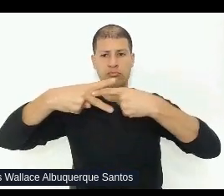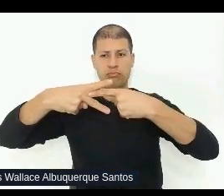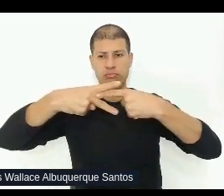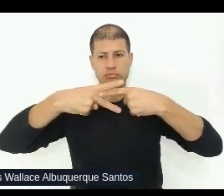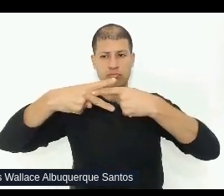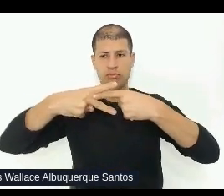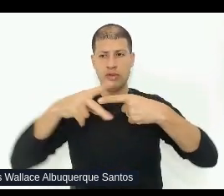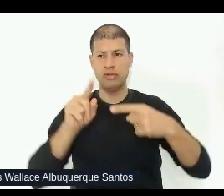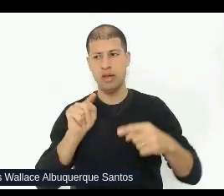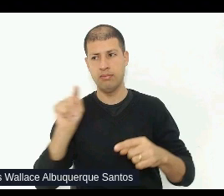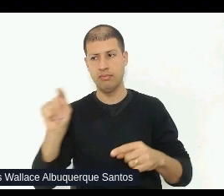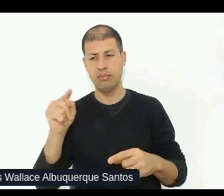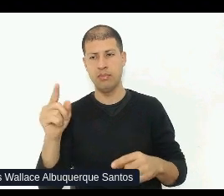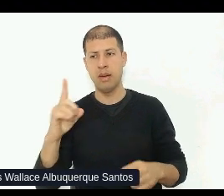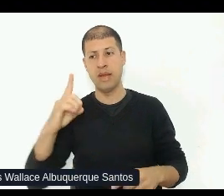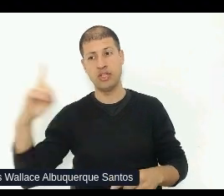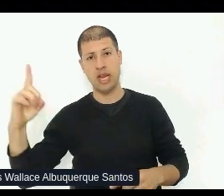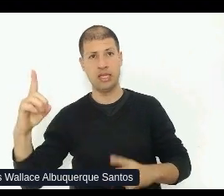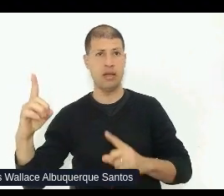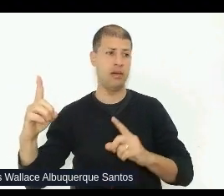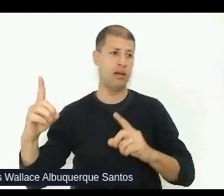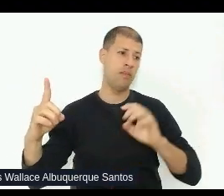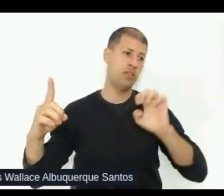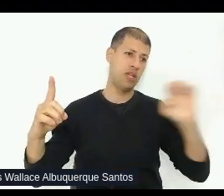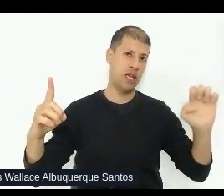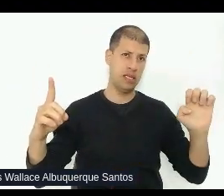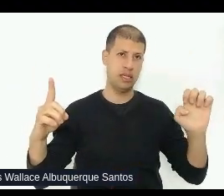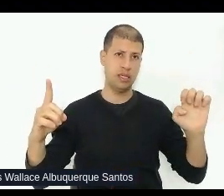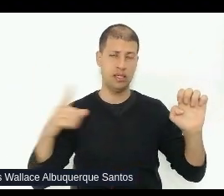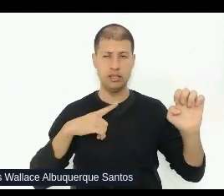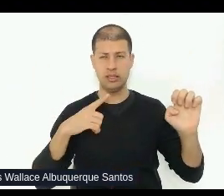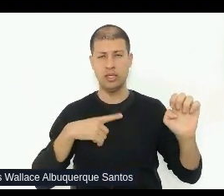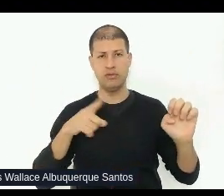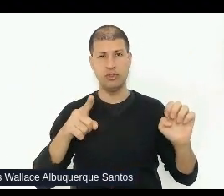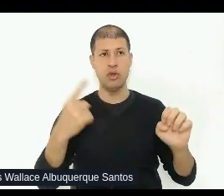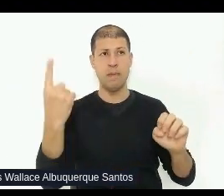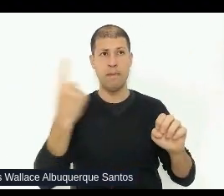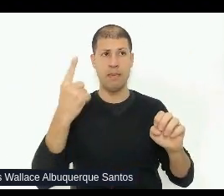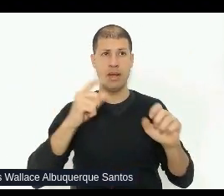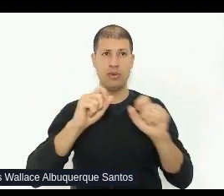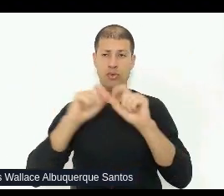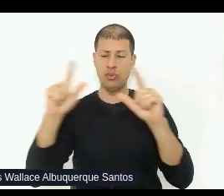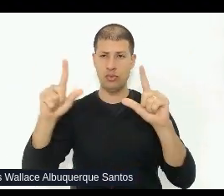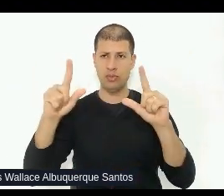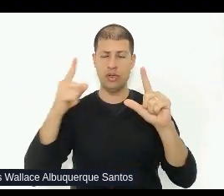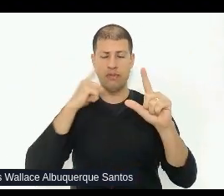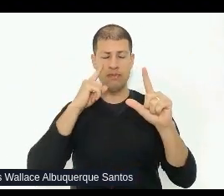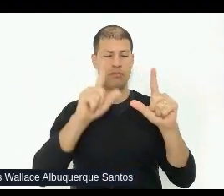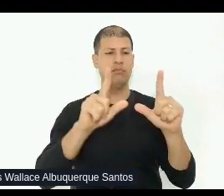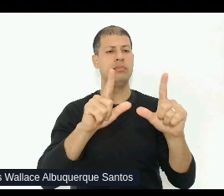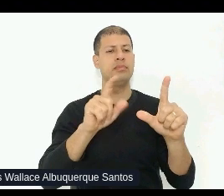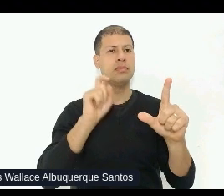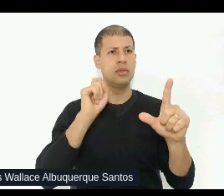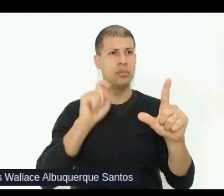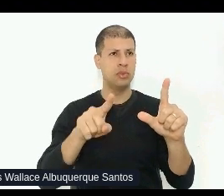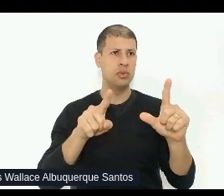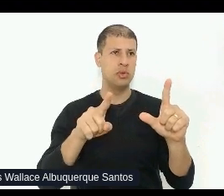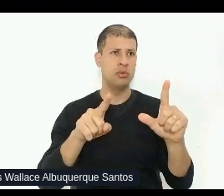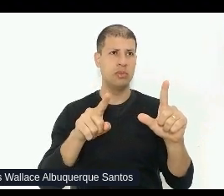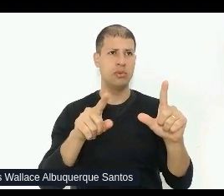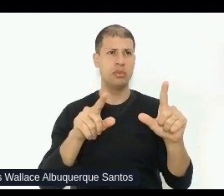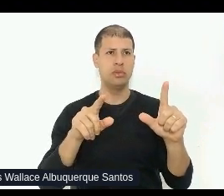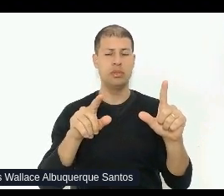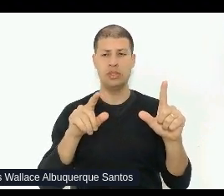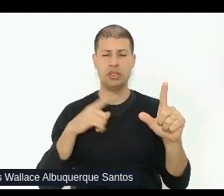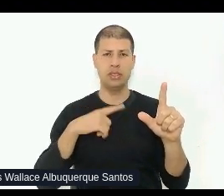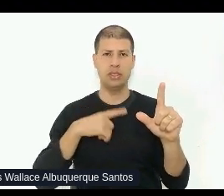esquerda. Então, caso você esteja no primeiro slide ali, do carrossel, o botão, né, da setinha para a esquerda vai